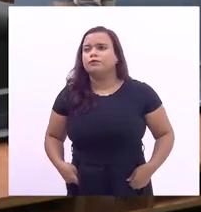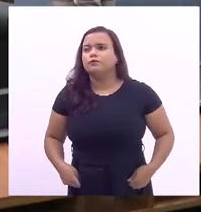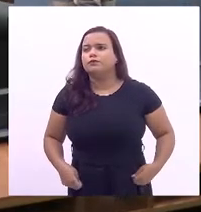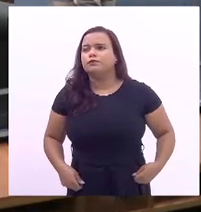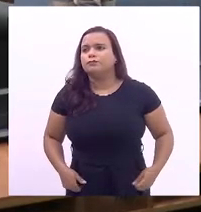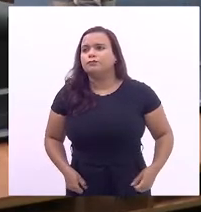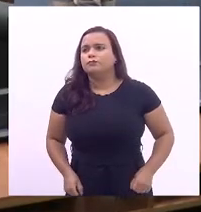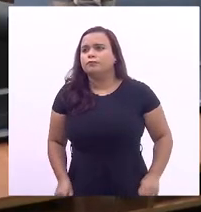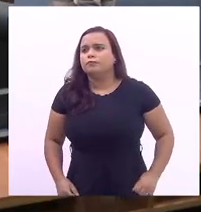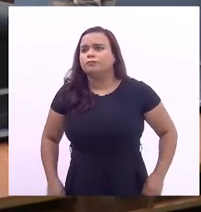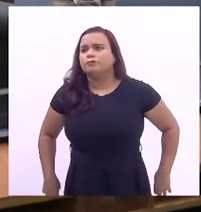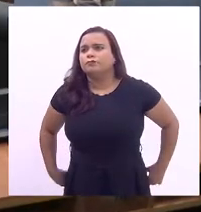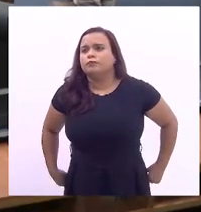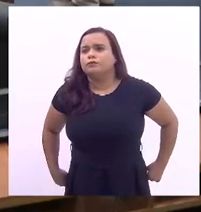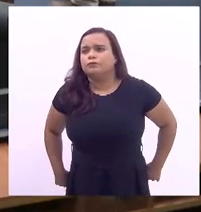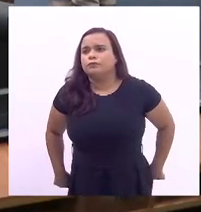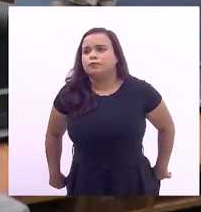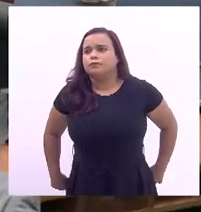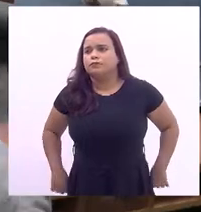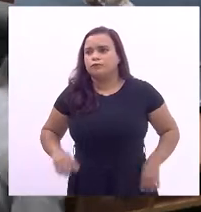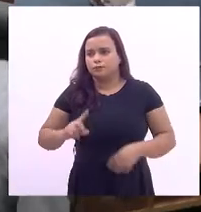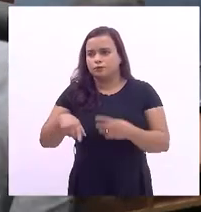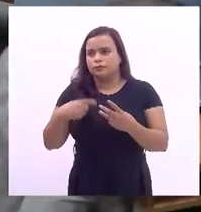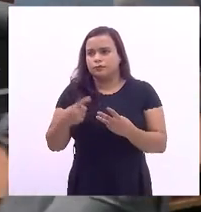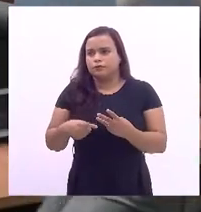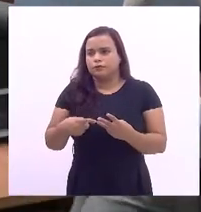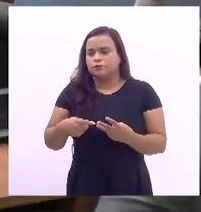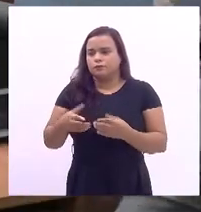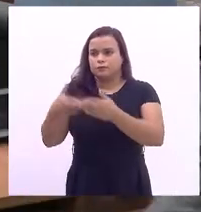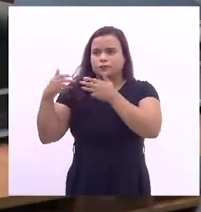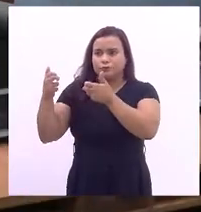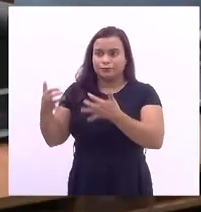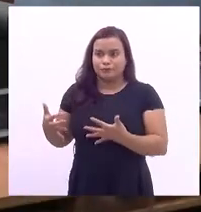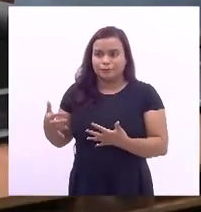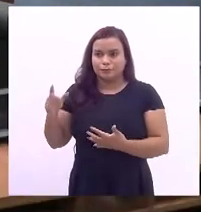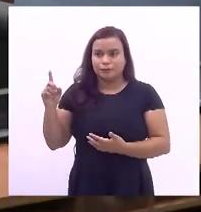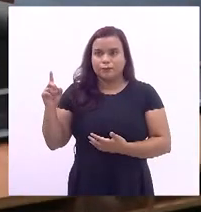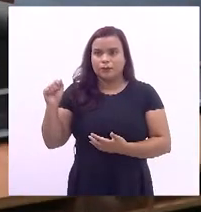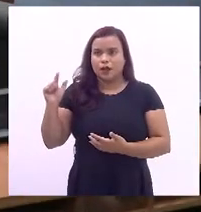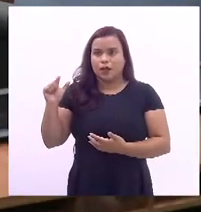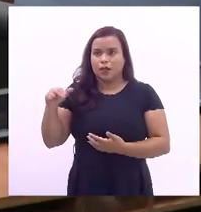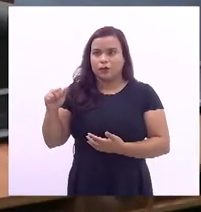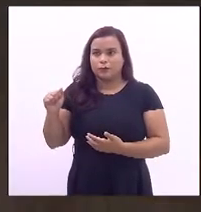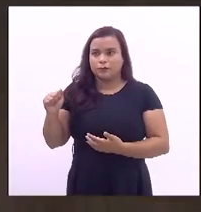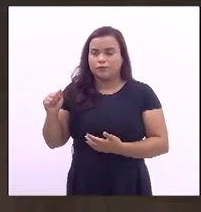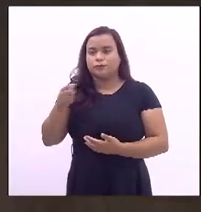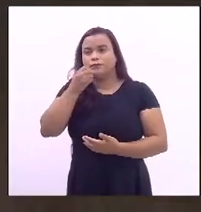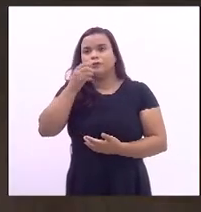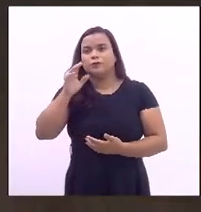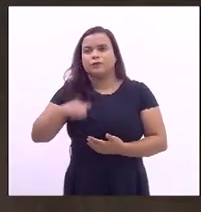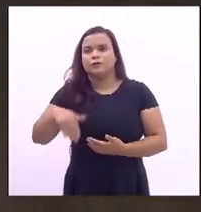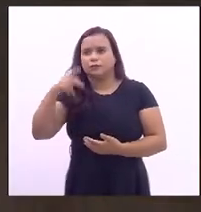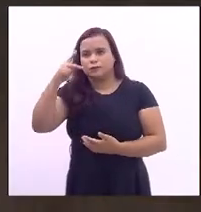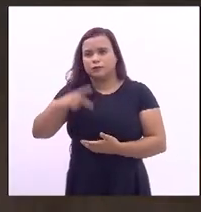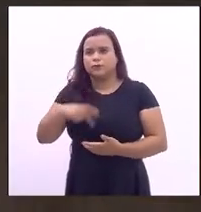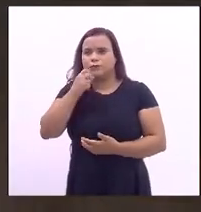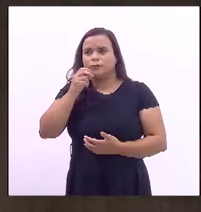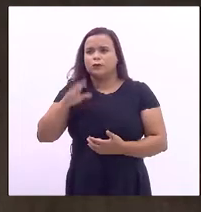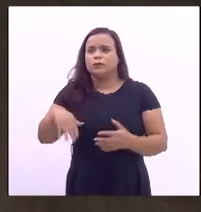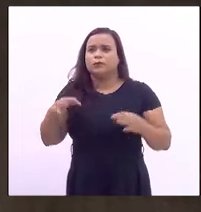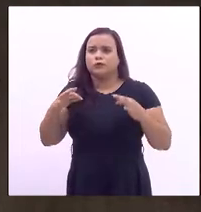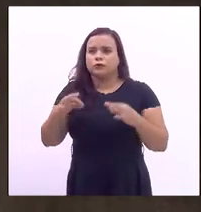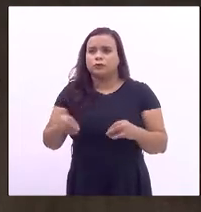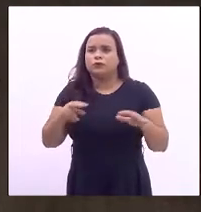a próxima La Dolce Vita nova Deputado Alexandre Freitas antes porém questão de óleo deputada Alana Passos Boa tarde Presidente Boa tarde a